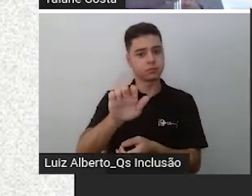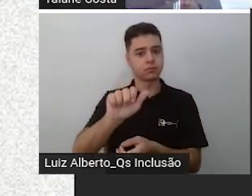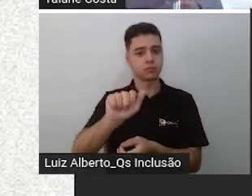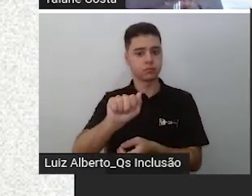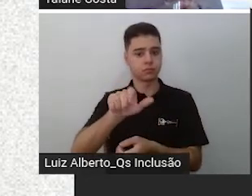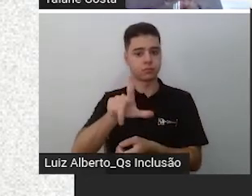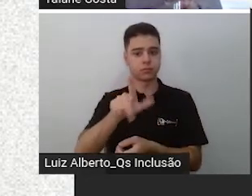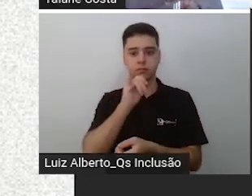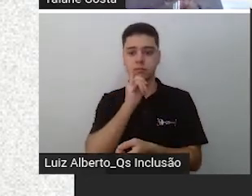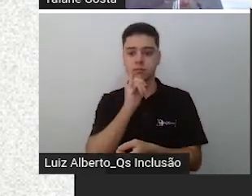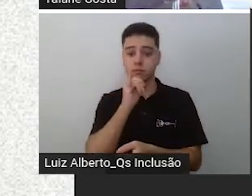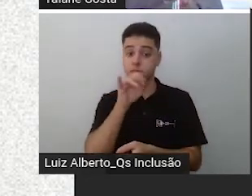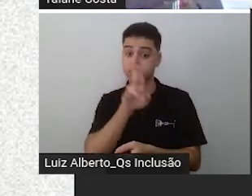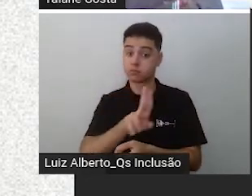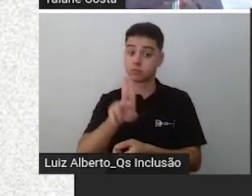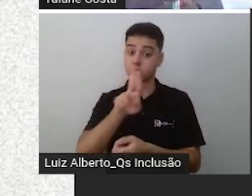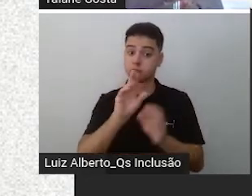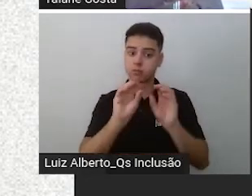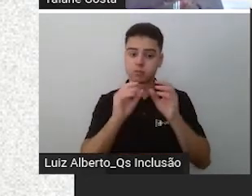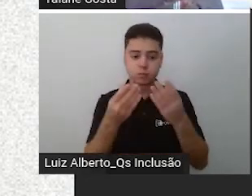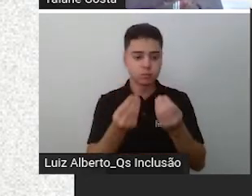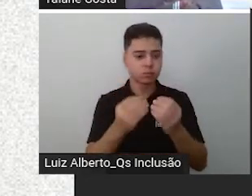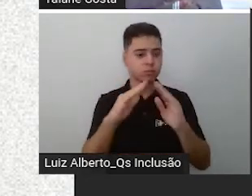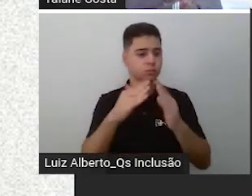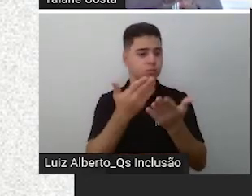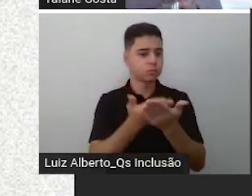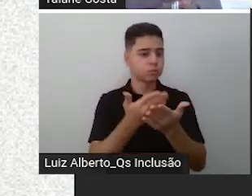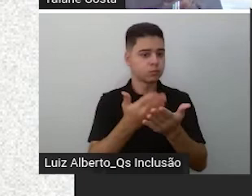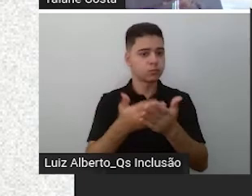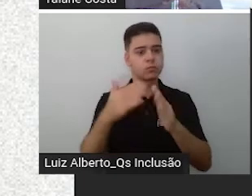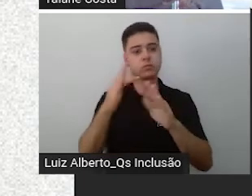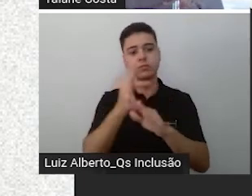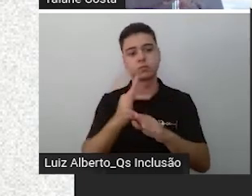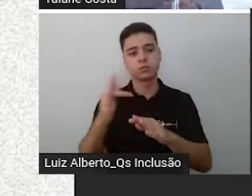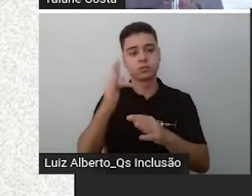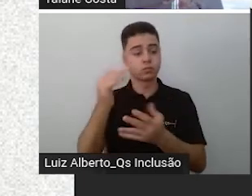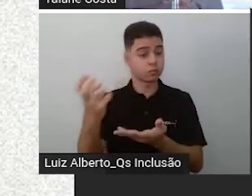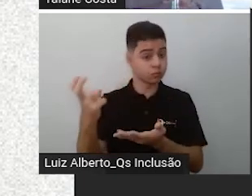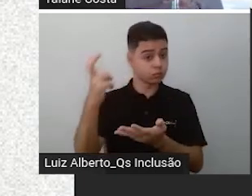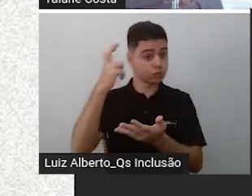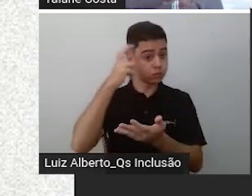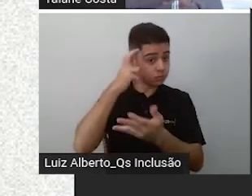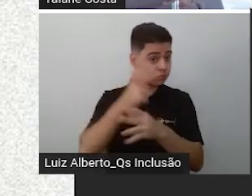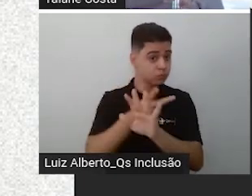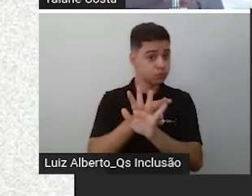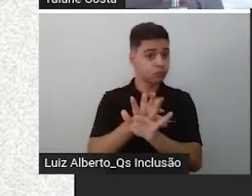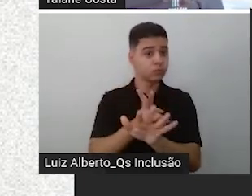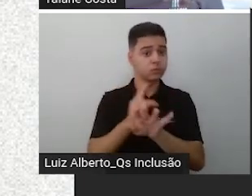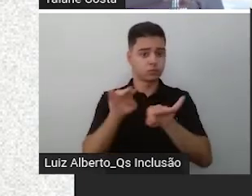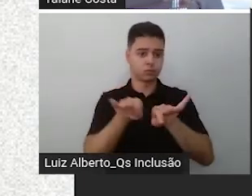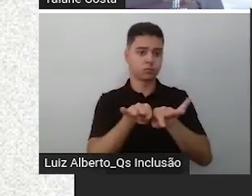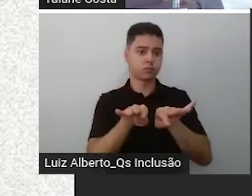meio acadêmico e no meio cultural, de uma forma geral.